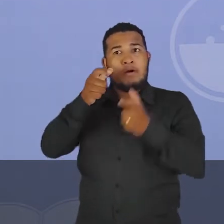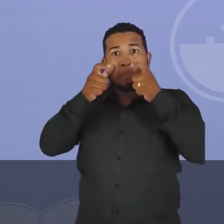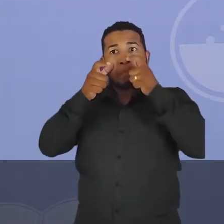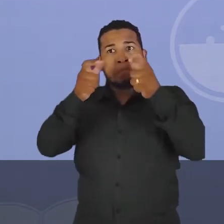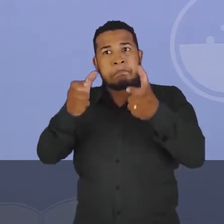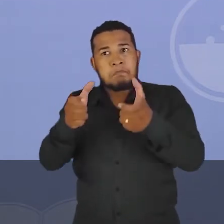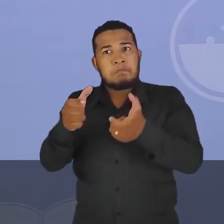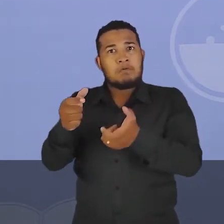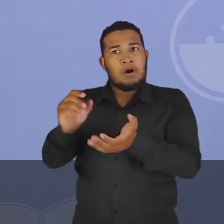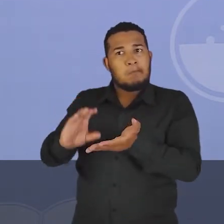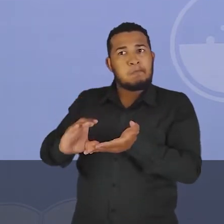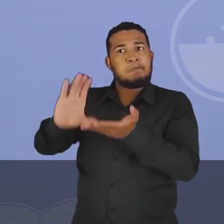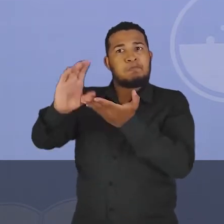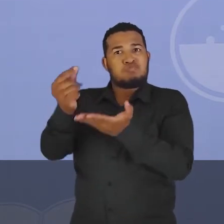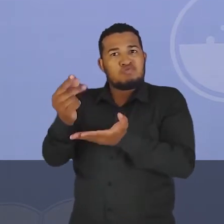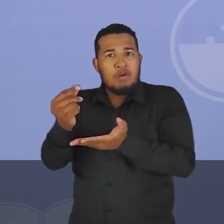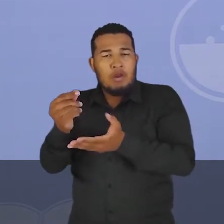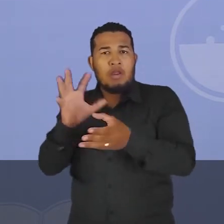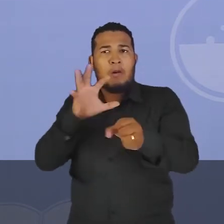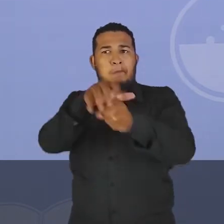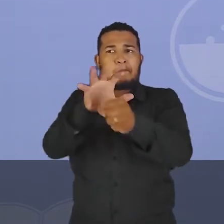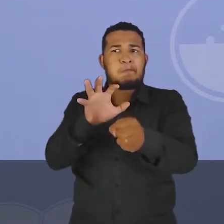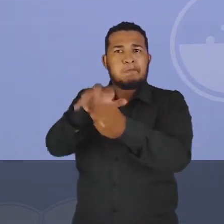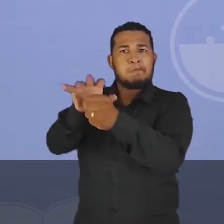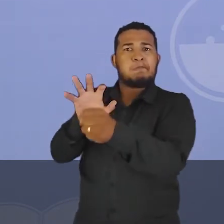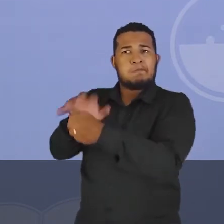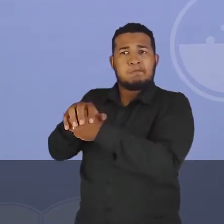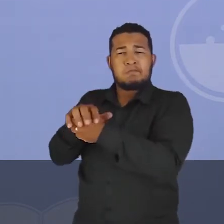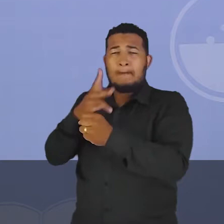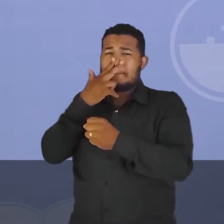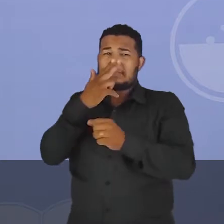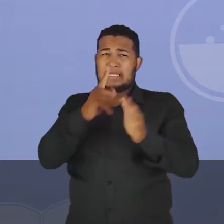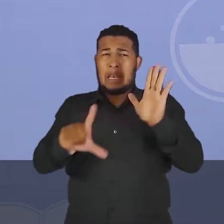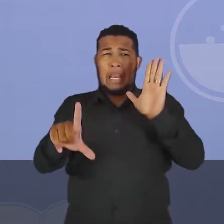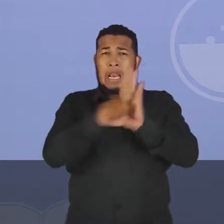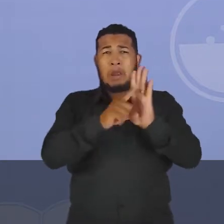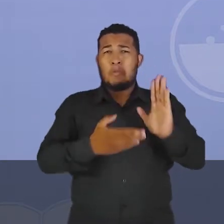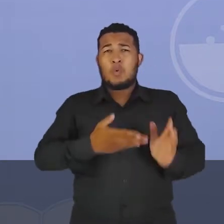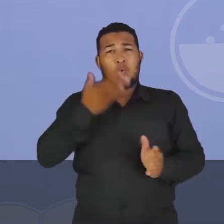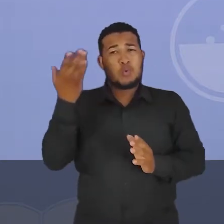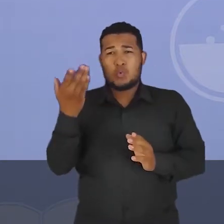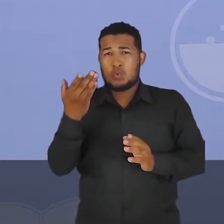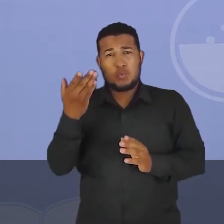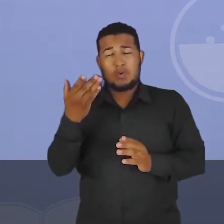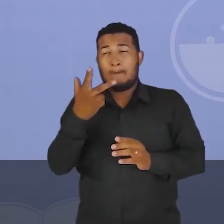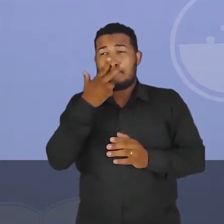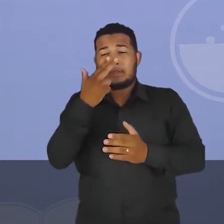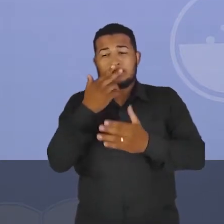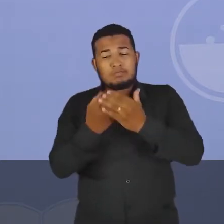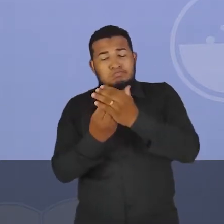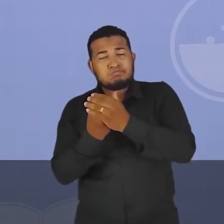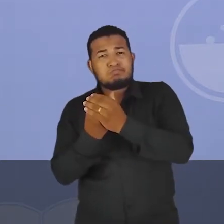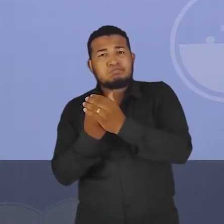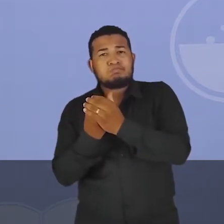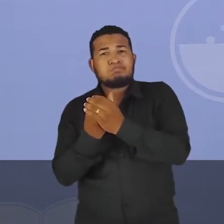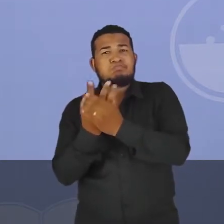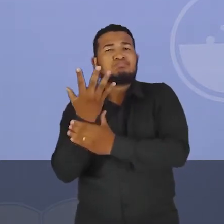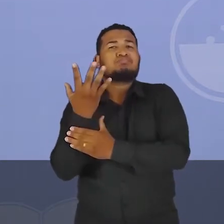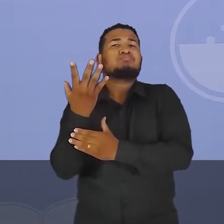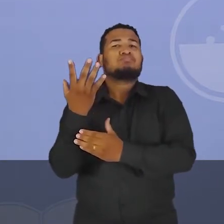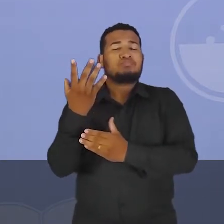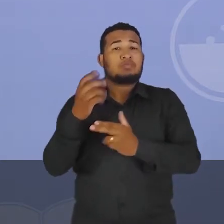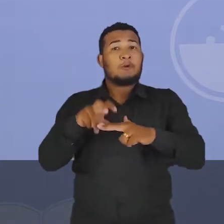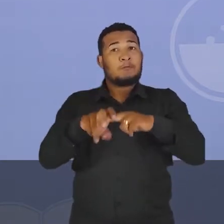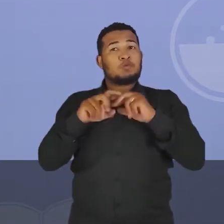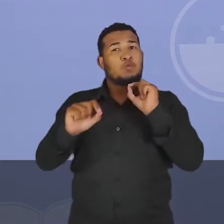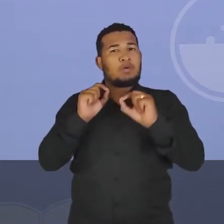ambição, colonização. E é um contexto de uma sociedade muito sem lei, né? Uma sociedade que ainda está surgindo, está se estruturando. Então não